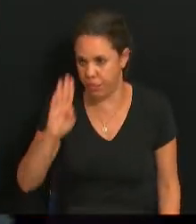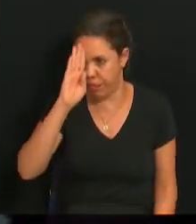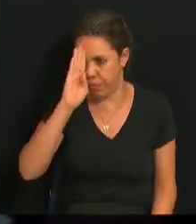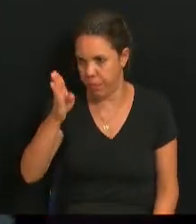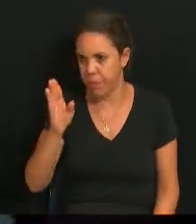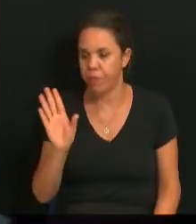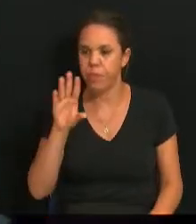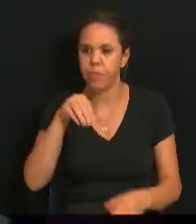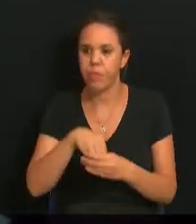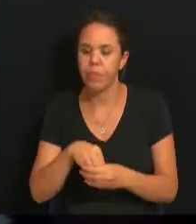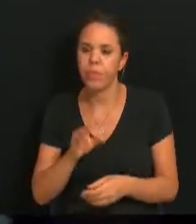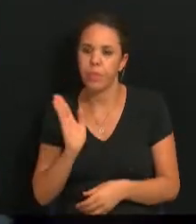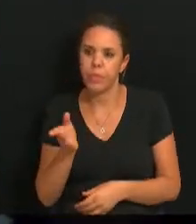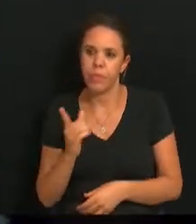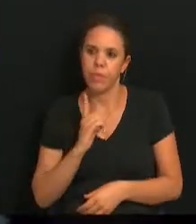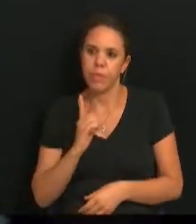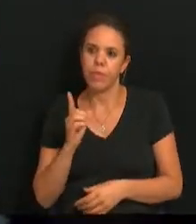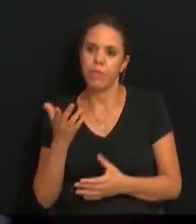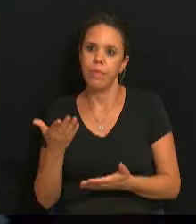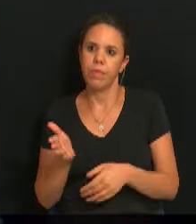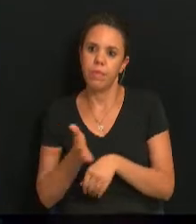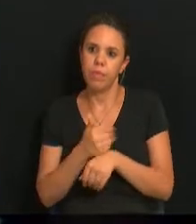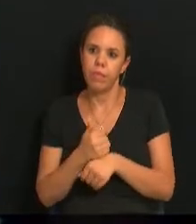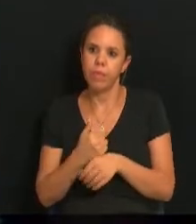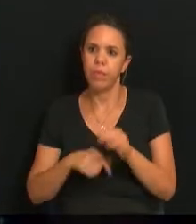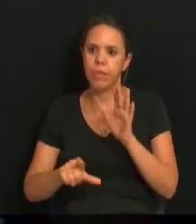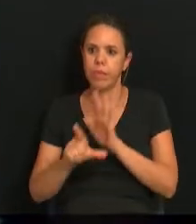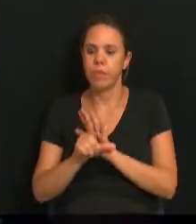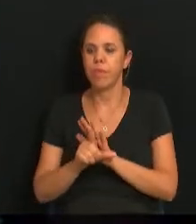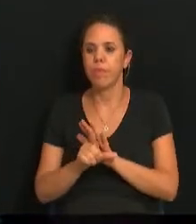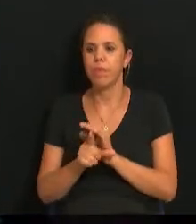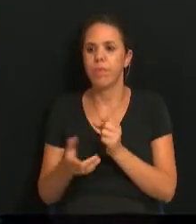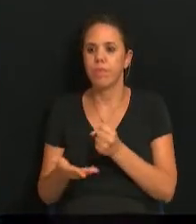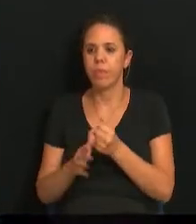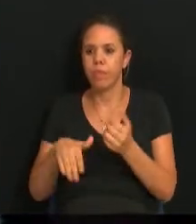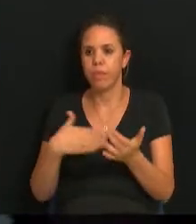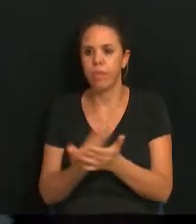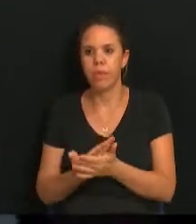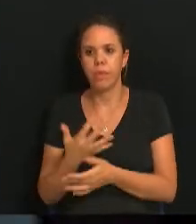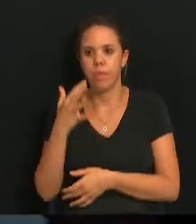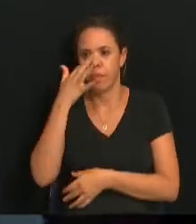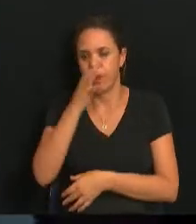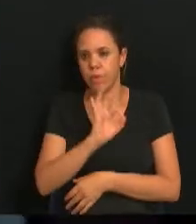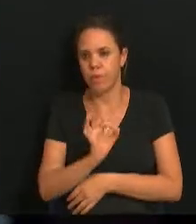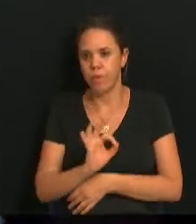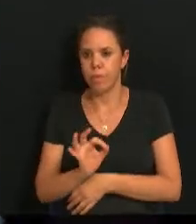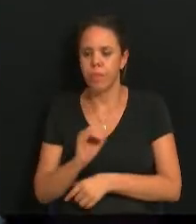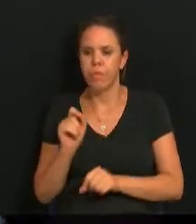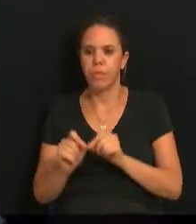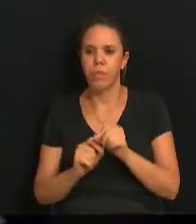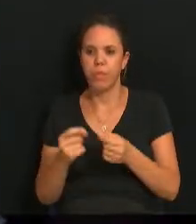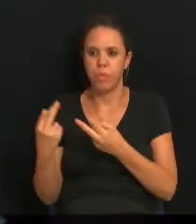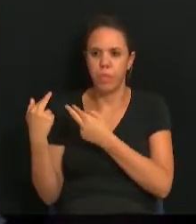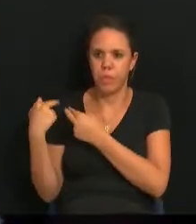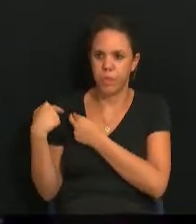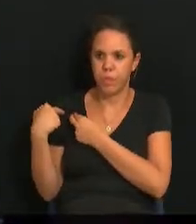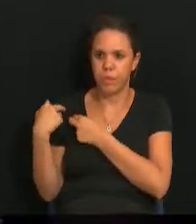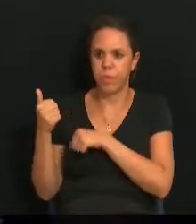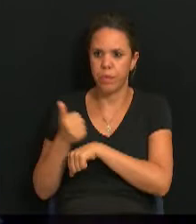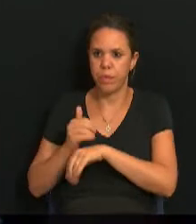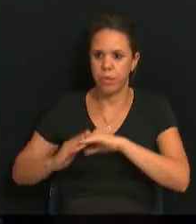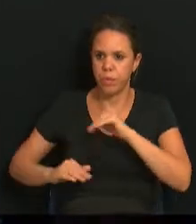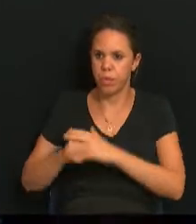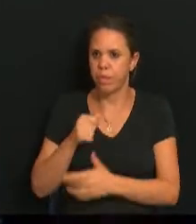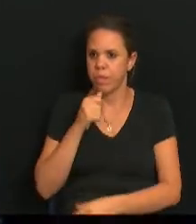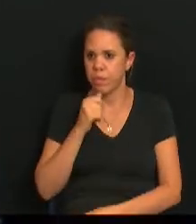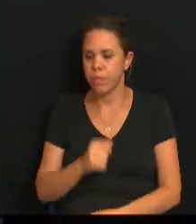previsto, que já estava previsto desde antes mesmo da lei do piso, e até hoje não cumprido aqui, o que nos compete enquanto profissionais aí do